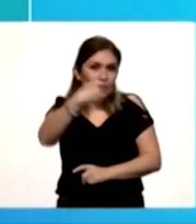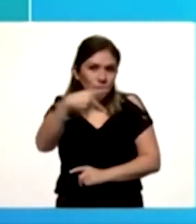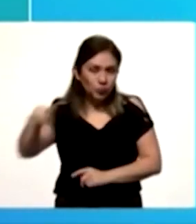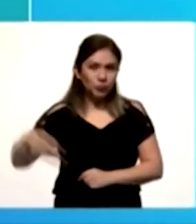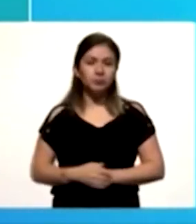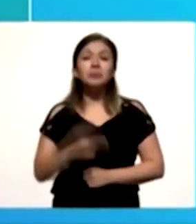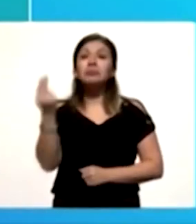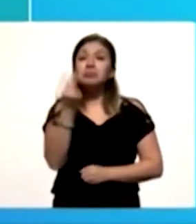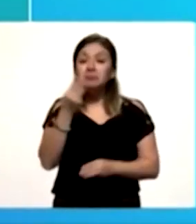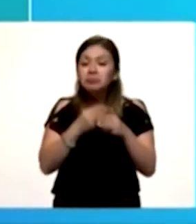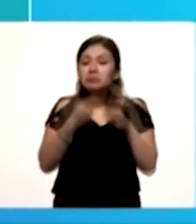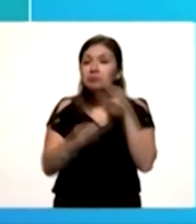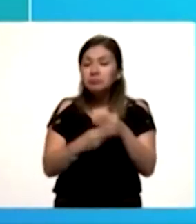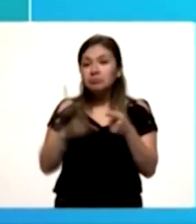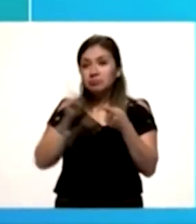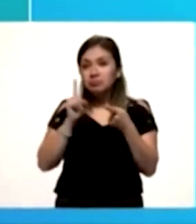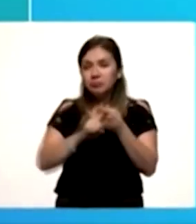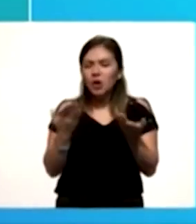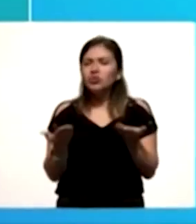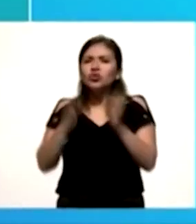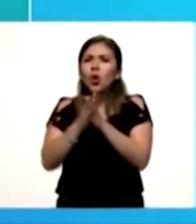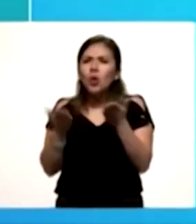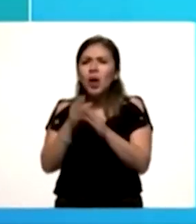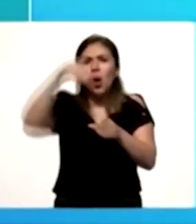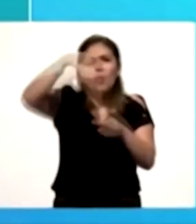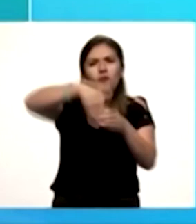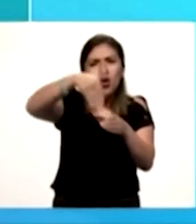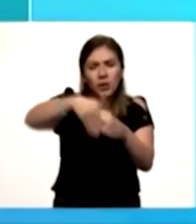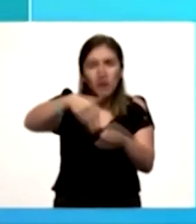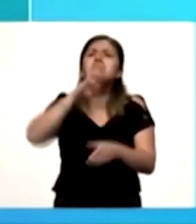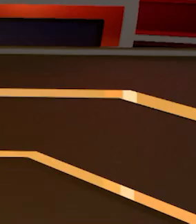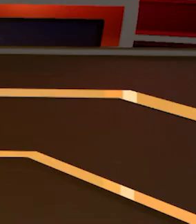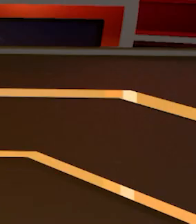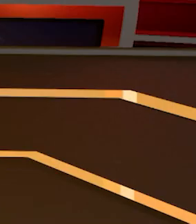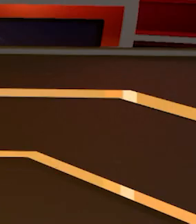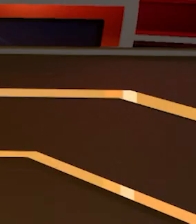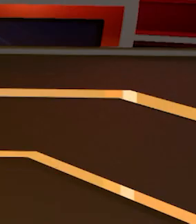basic ona ba rihun limanulo, no número mortais hamutuk rihun hat resin.